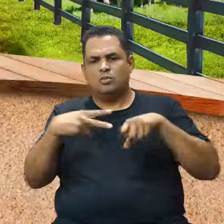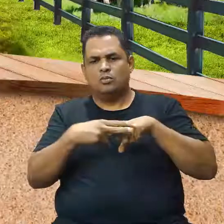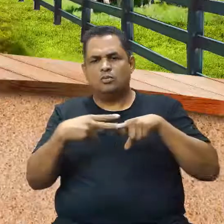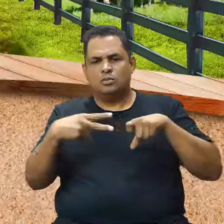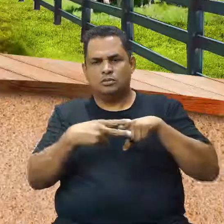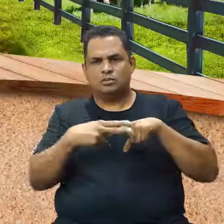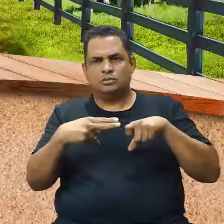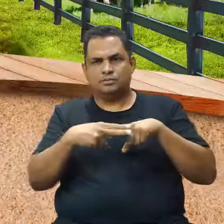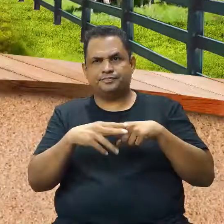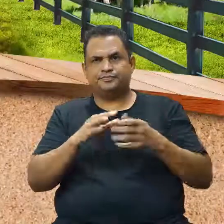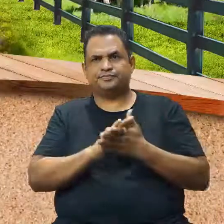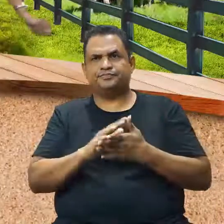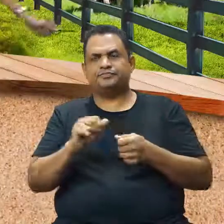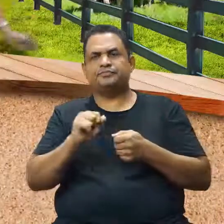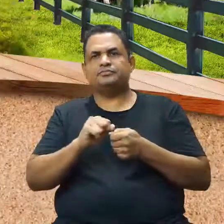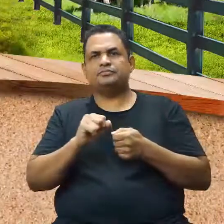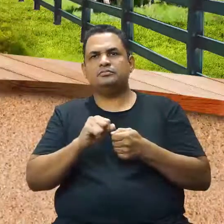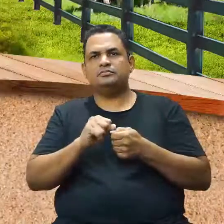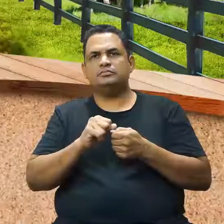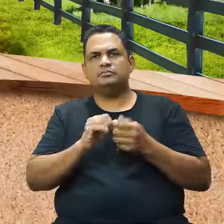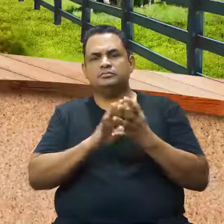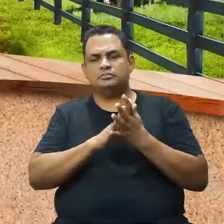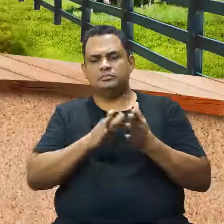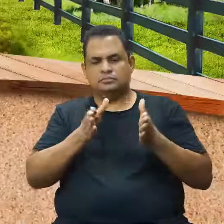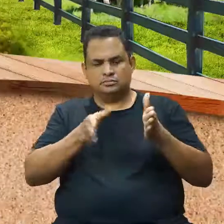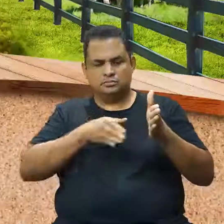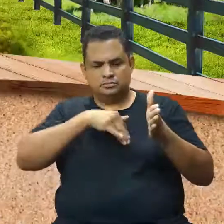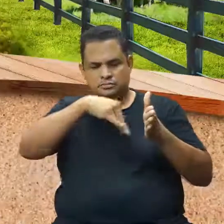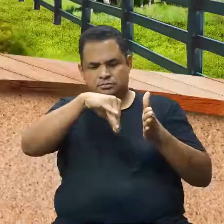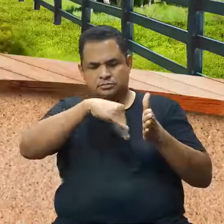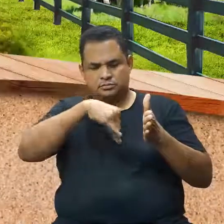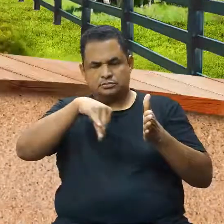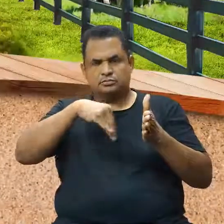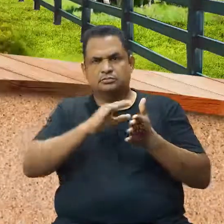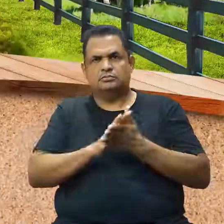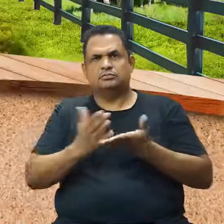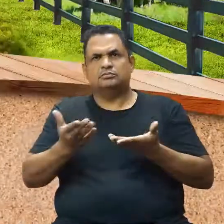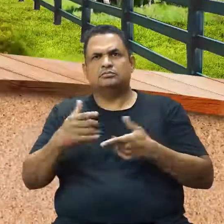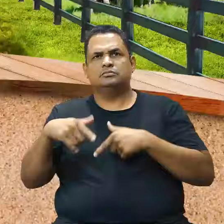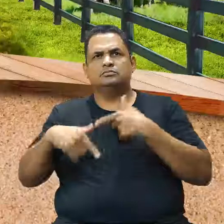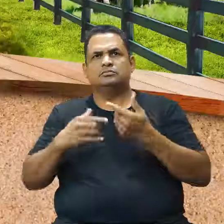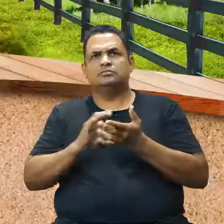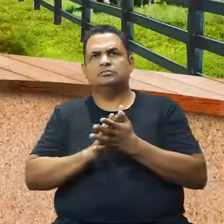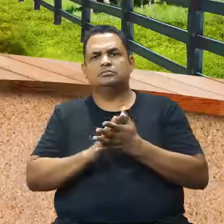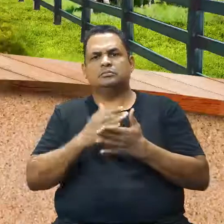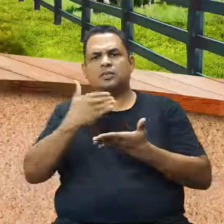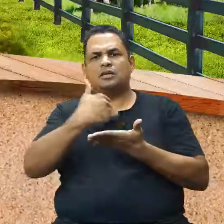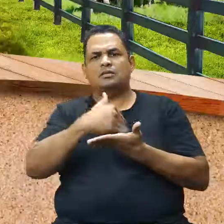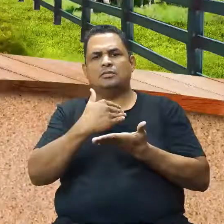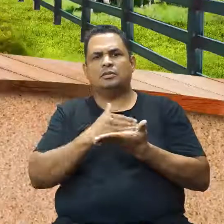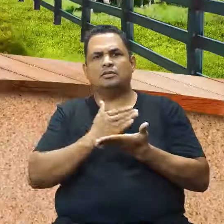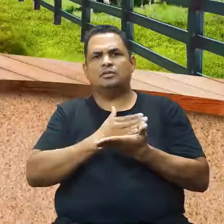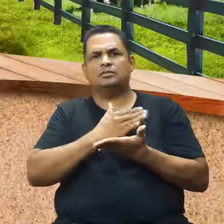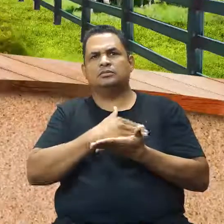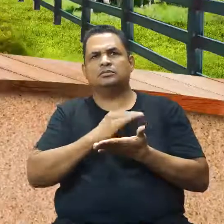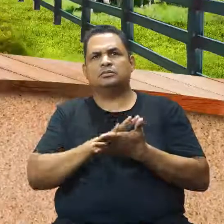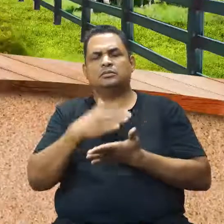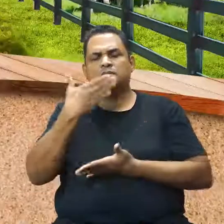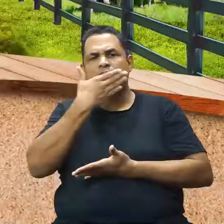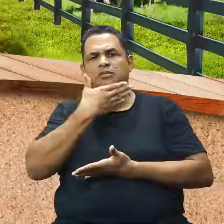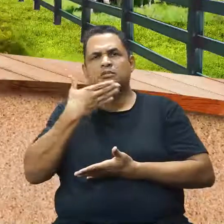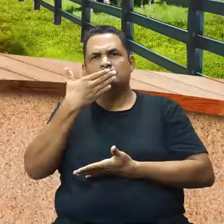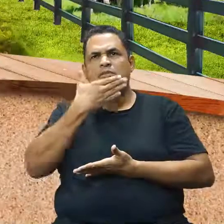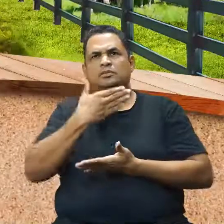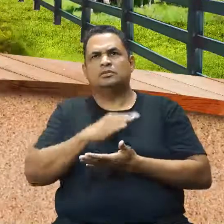cupuaçu. Você faz entre as linhas de produção de batata doce. E